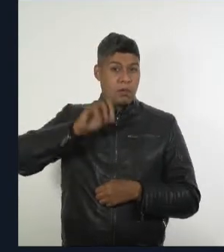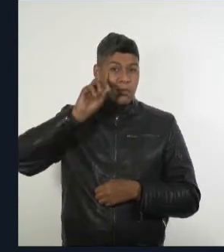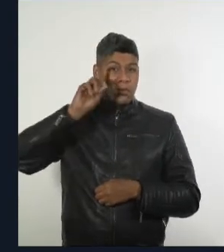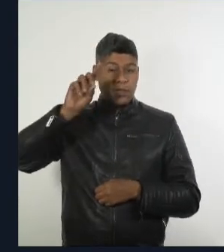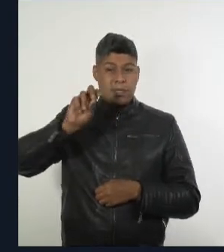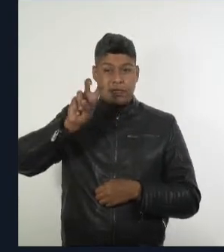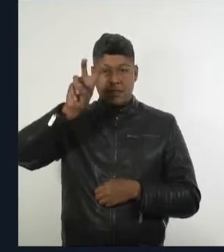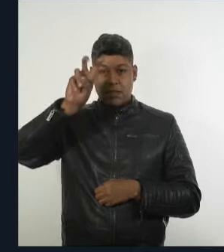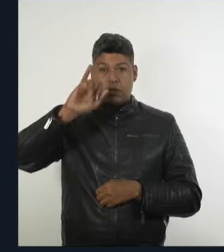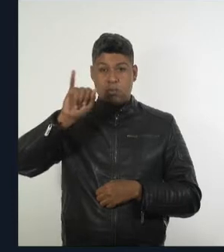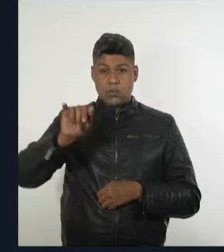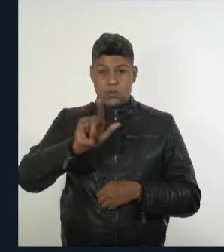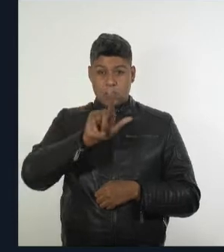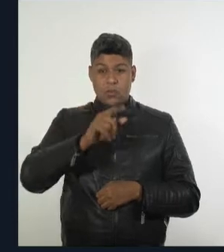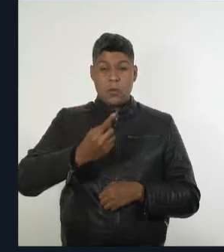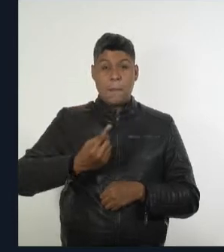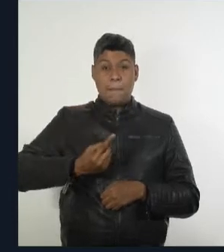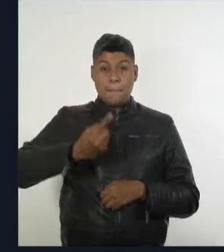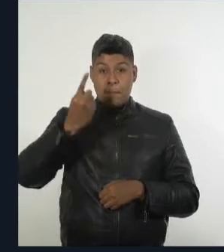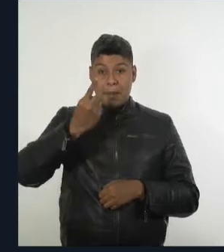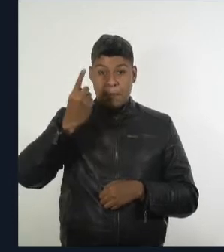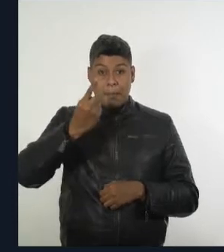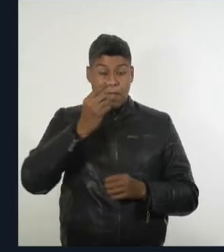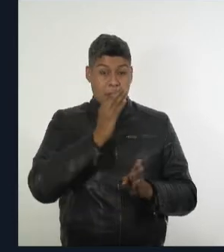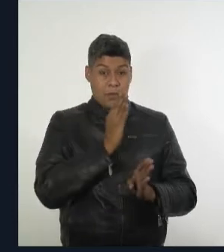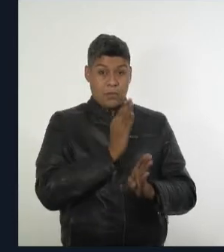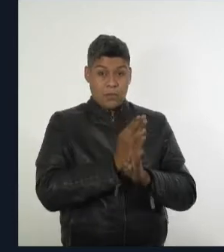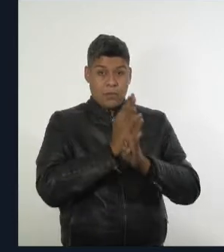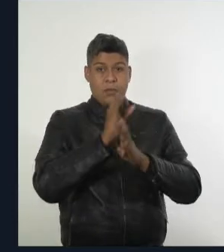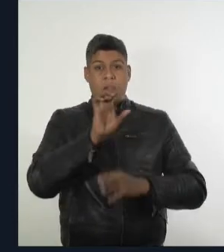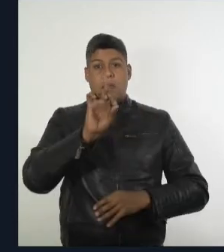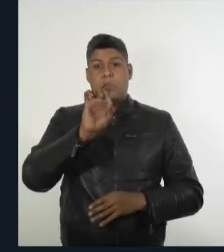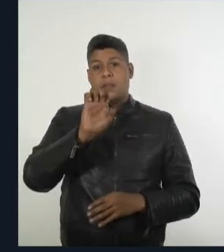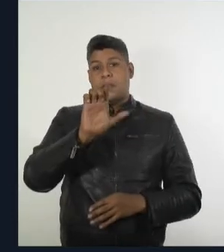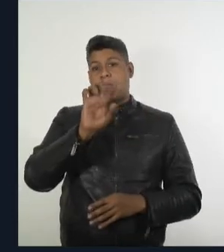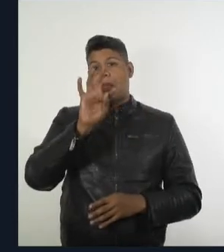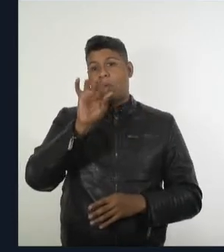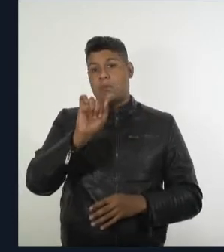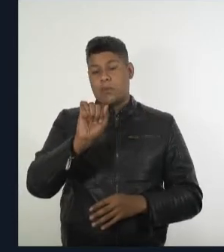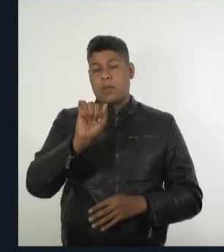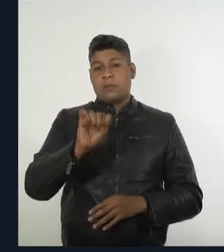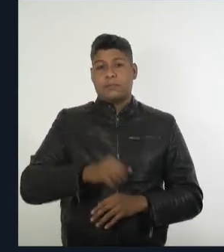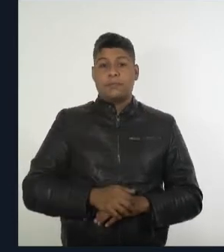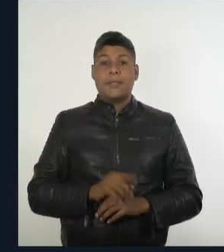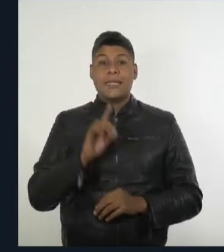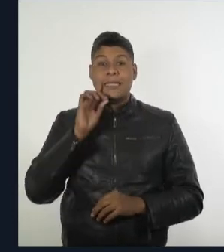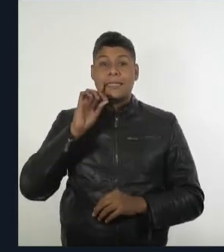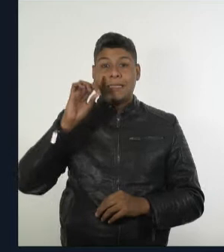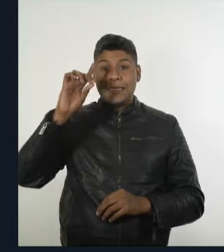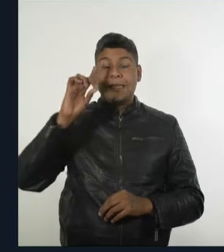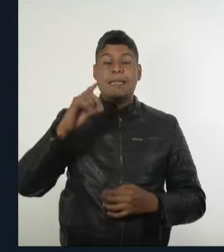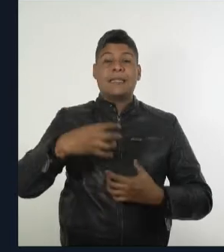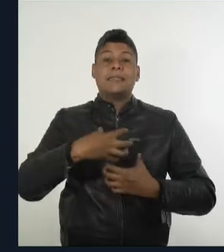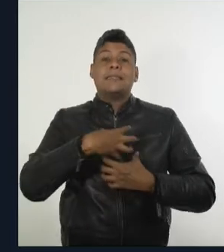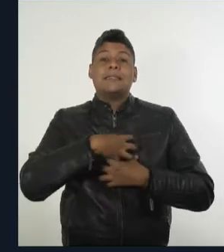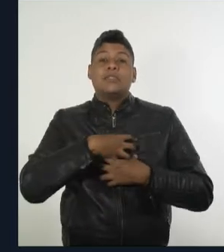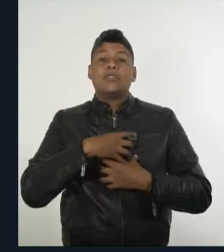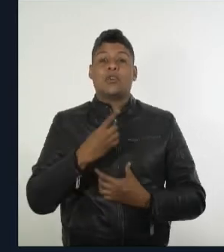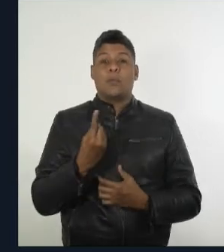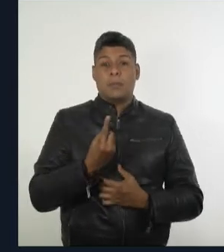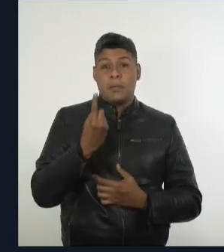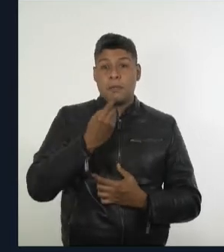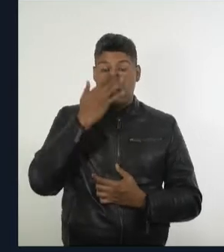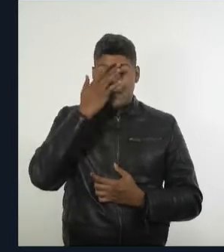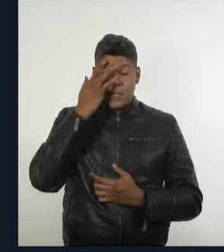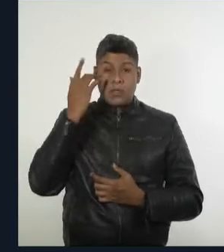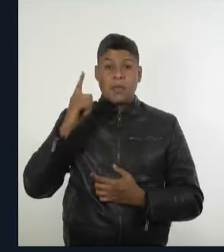5/7, foi notificado o primeiro caso de variante Delta no município. A data dos primeiros sintomas da pessoa